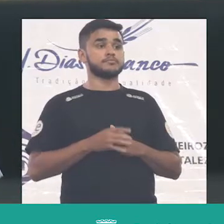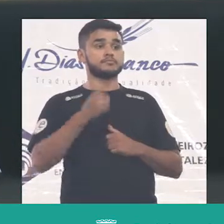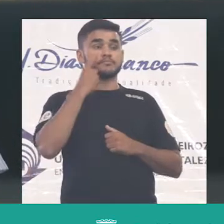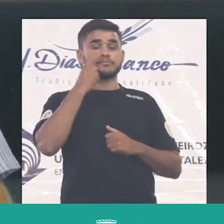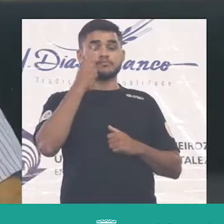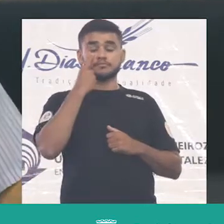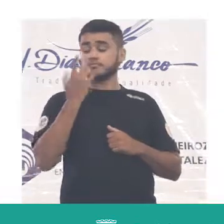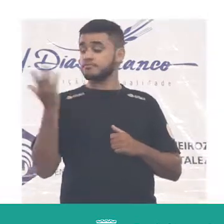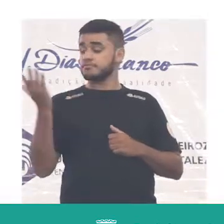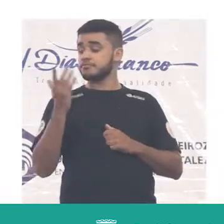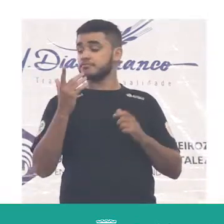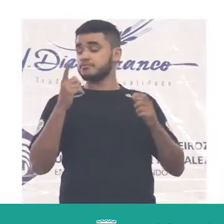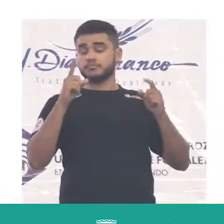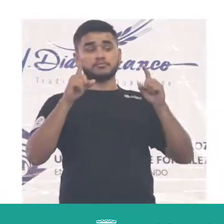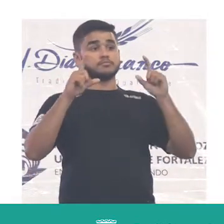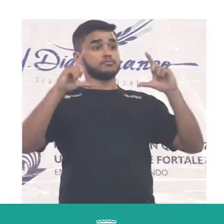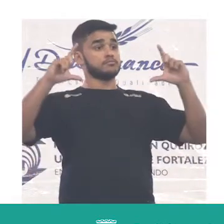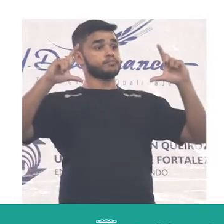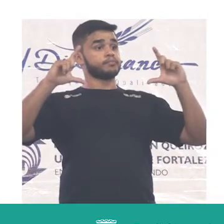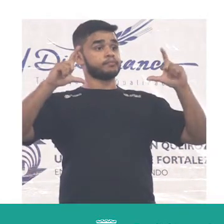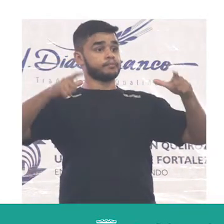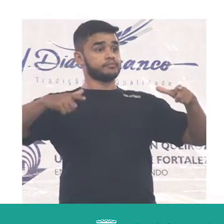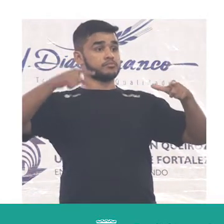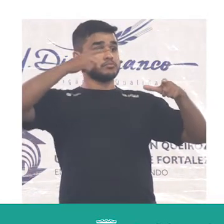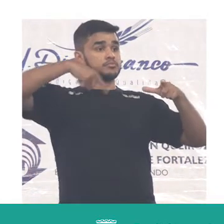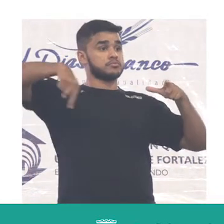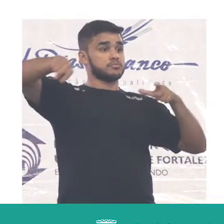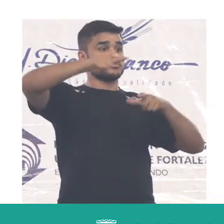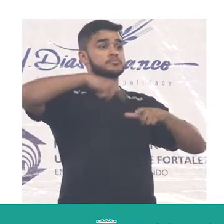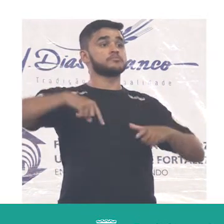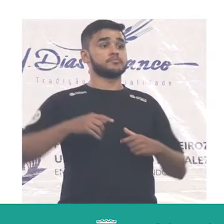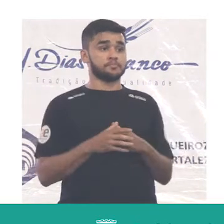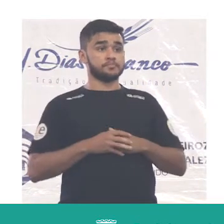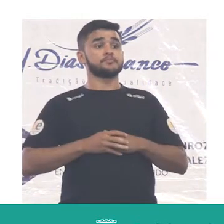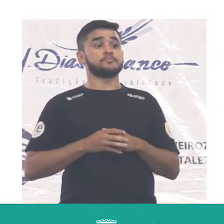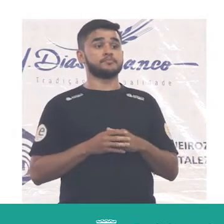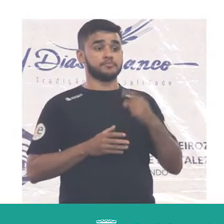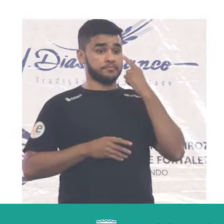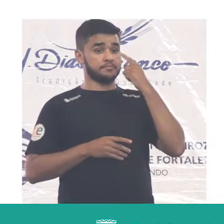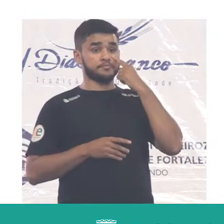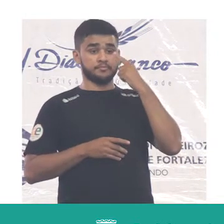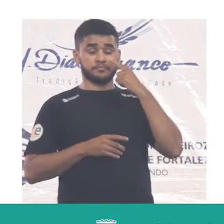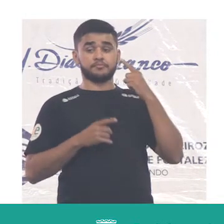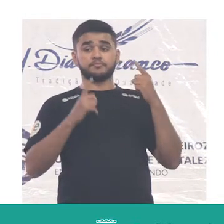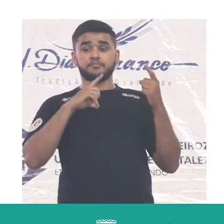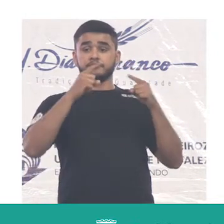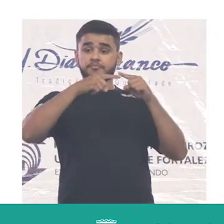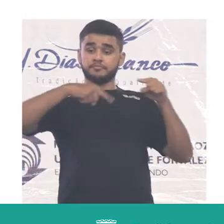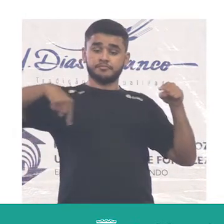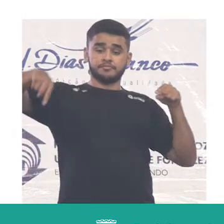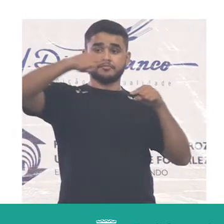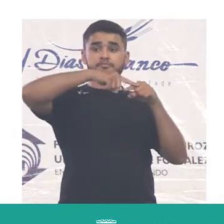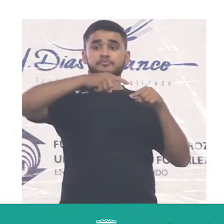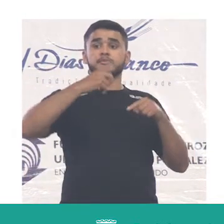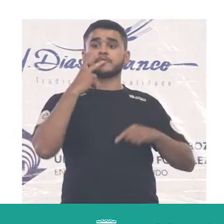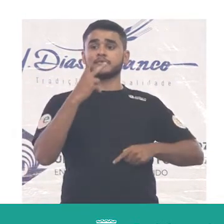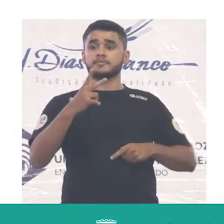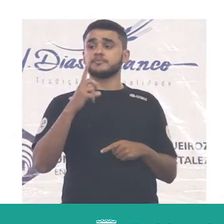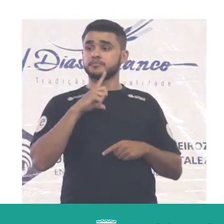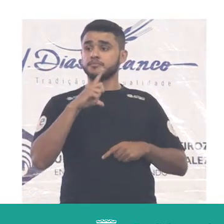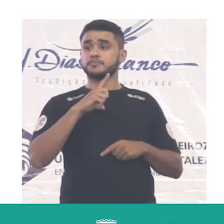ó? Ele pegou uma piscina grandona, no meio dela botou um círculo seco, mais